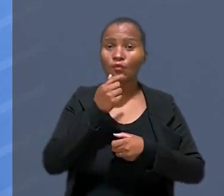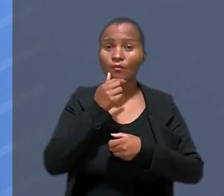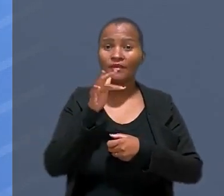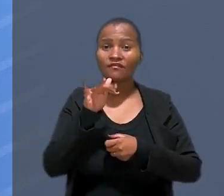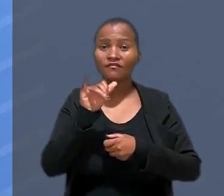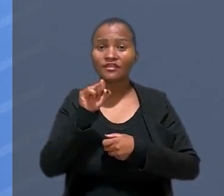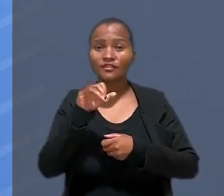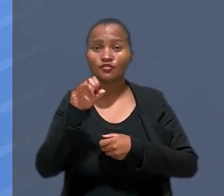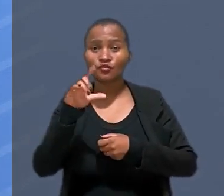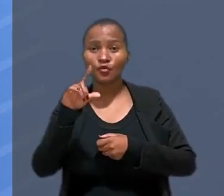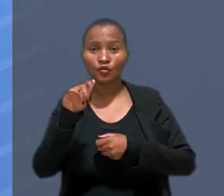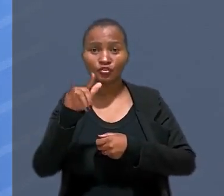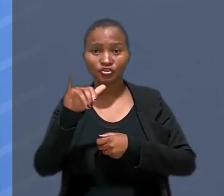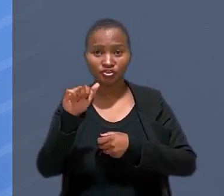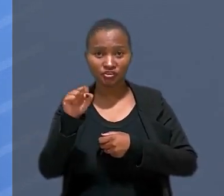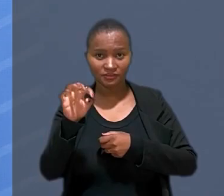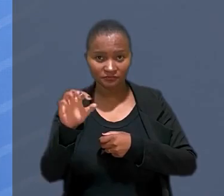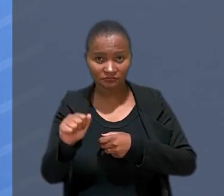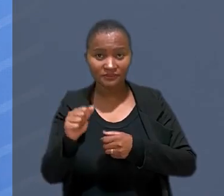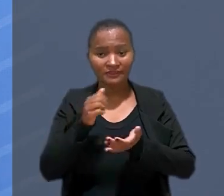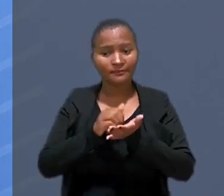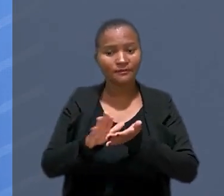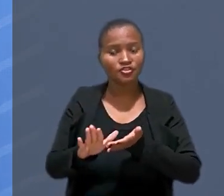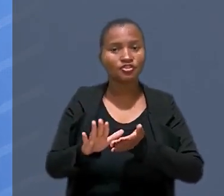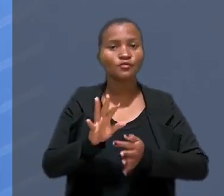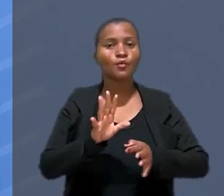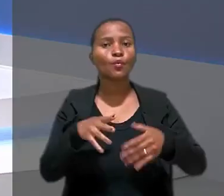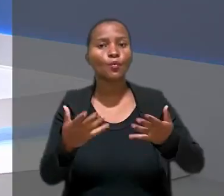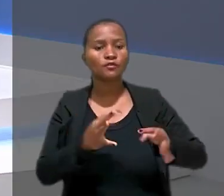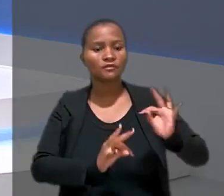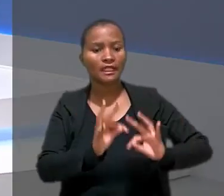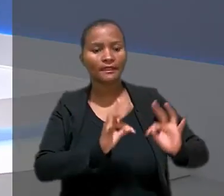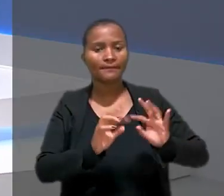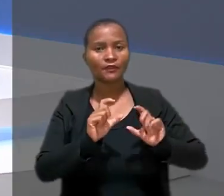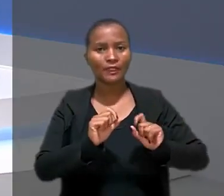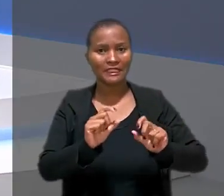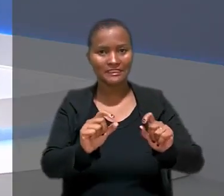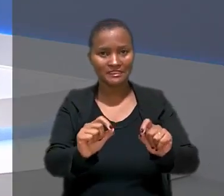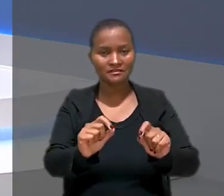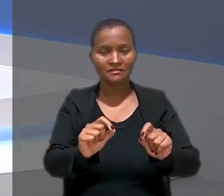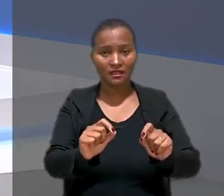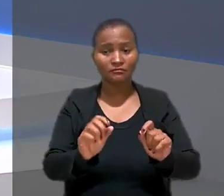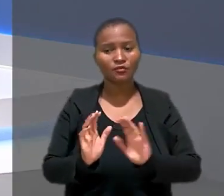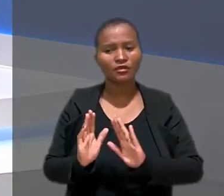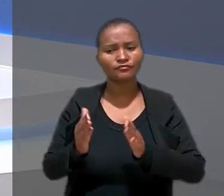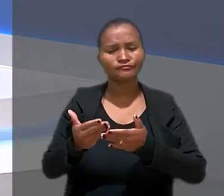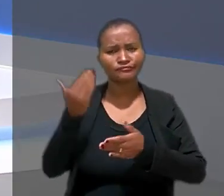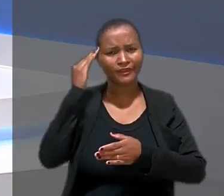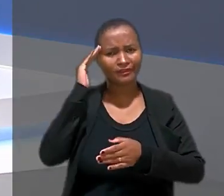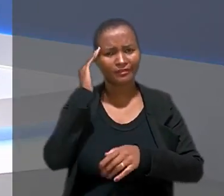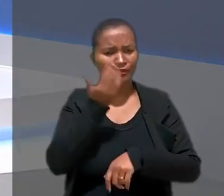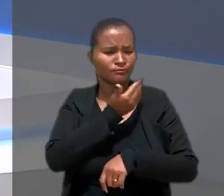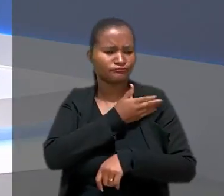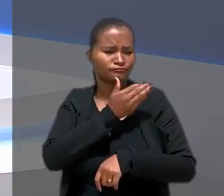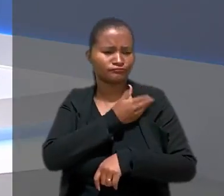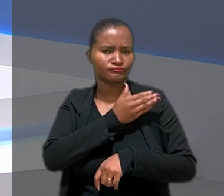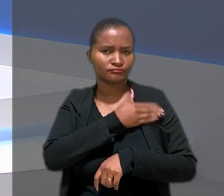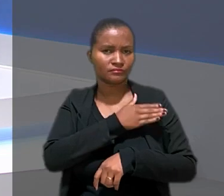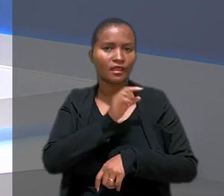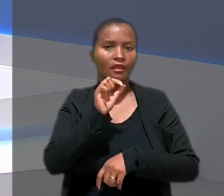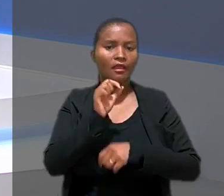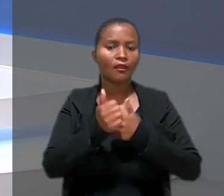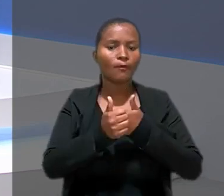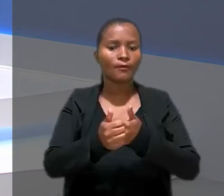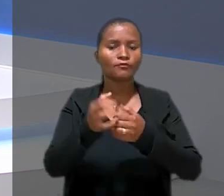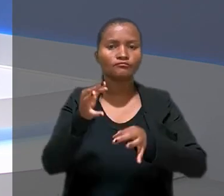um fisiologista que foi demitido durante tratamento de câncer. O colegiado considerou a dispensa discriminatória.